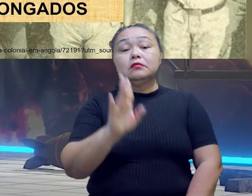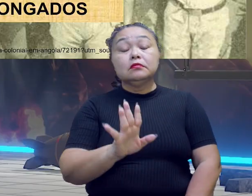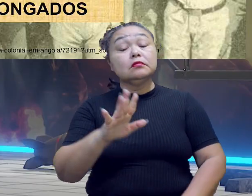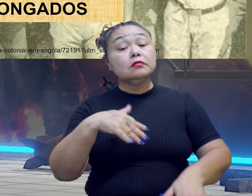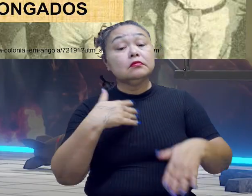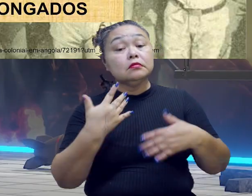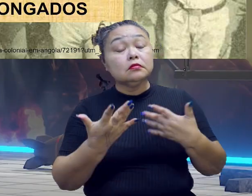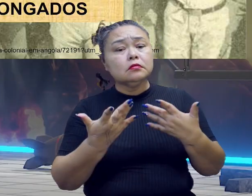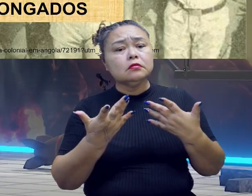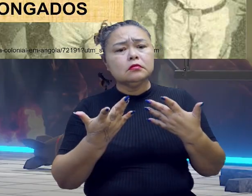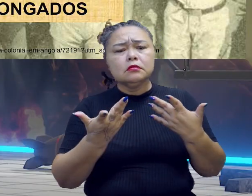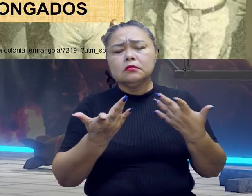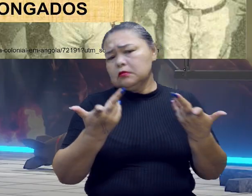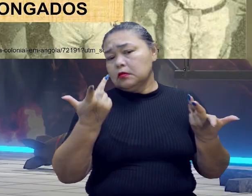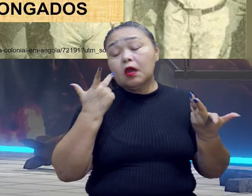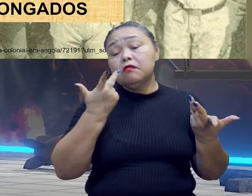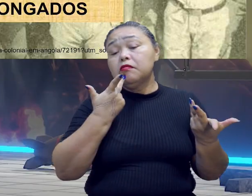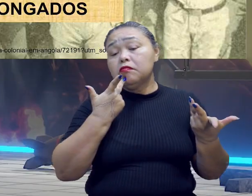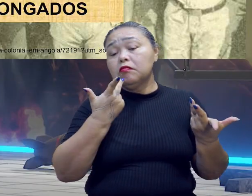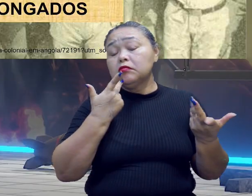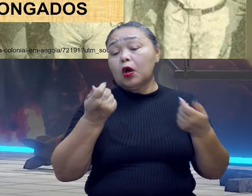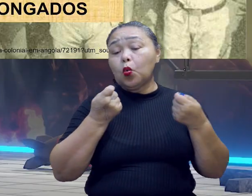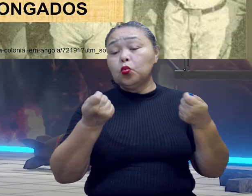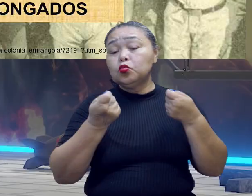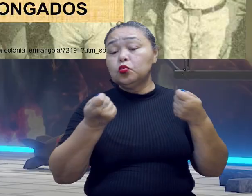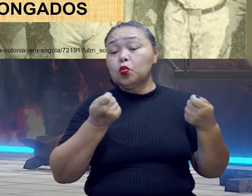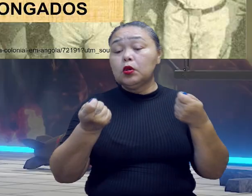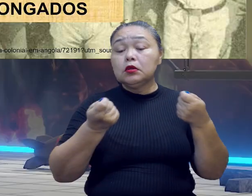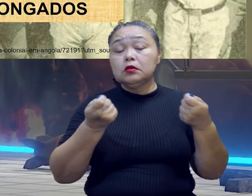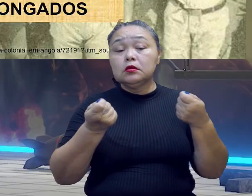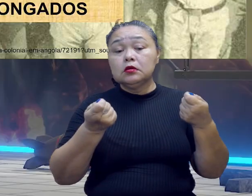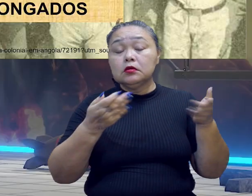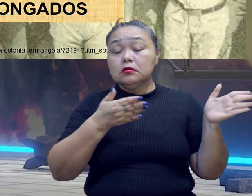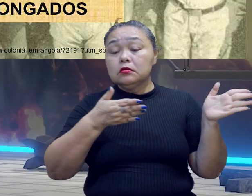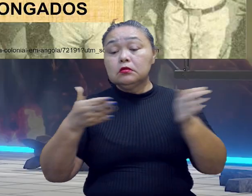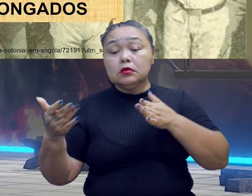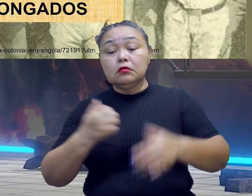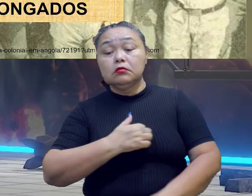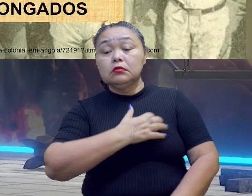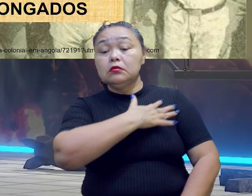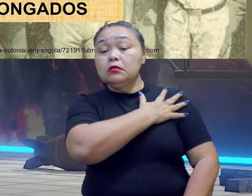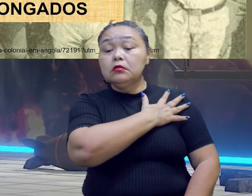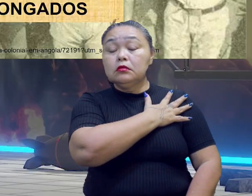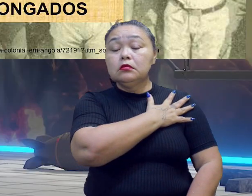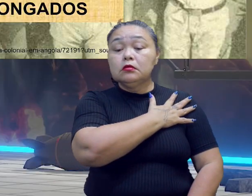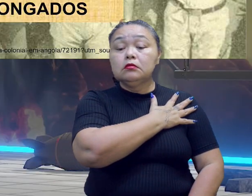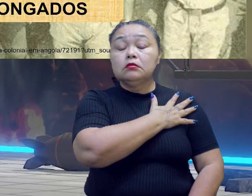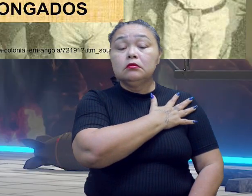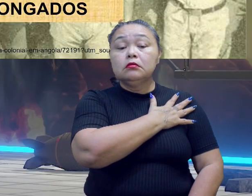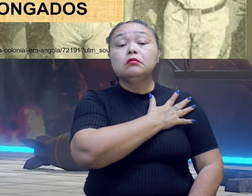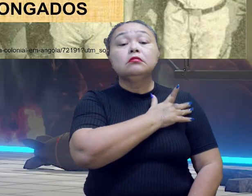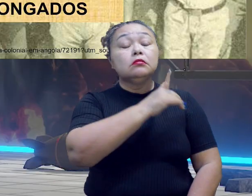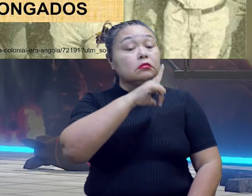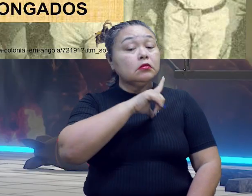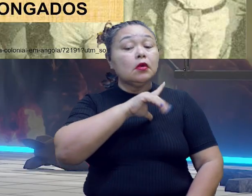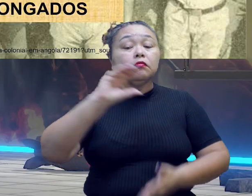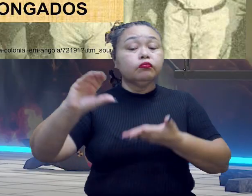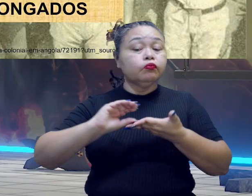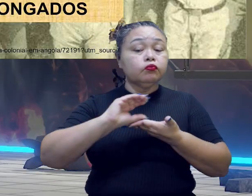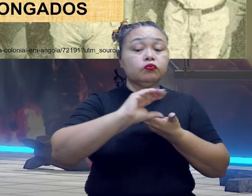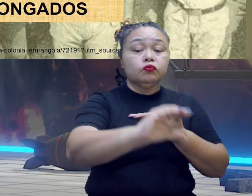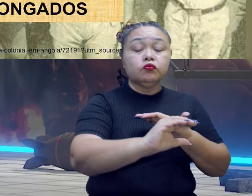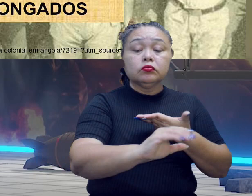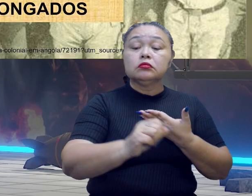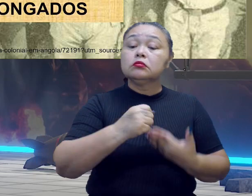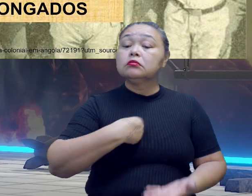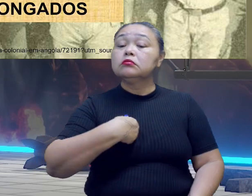norte-americana. Assim mesmo como eles tiveram controle durante o período militar, a ditadura militar, que eles financiavam